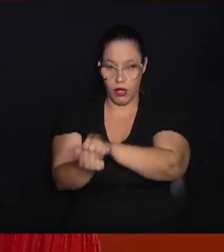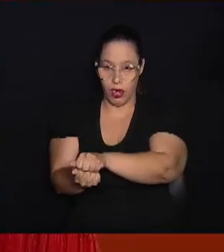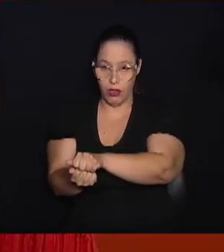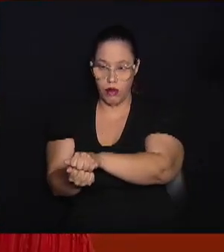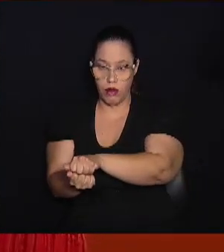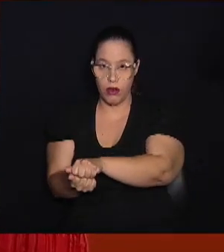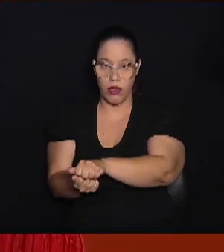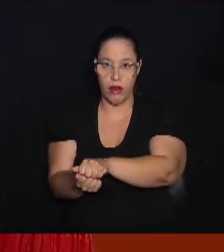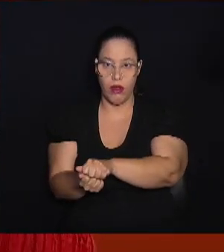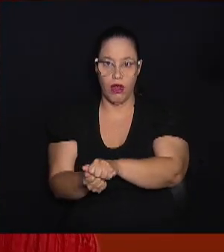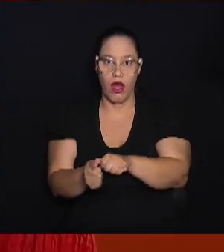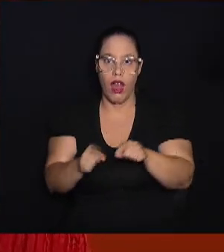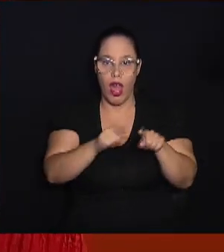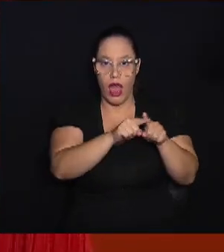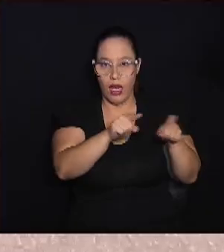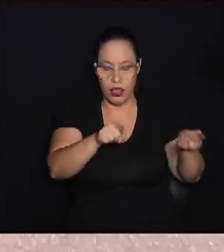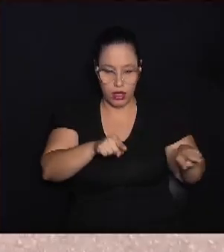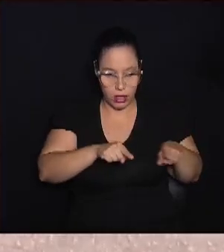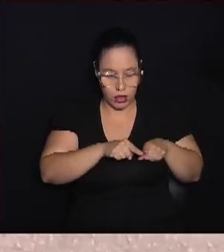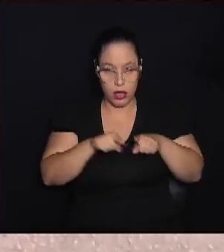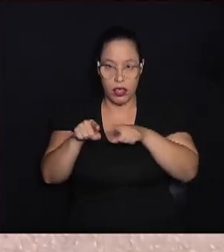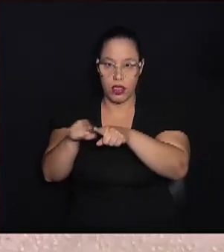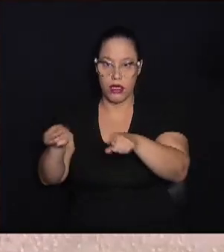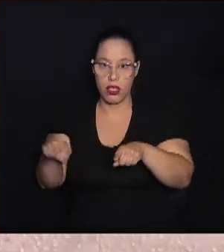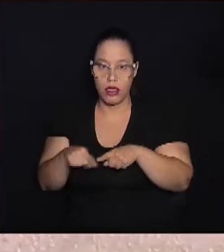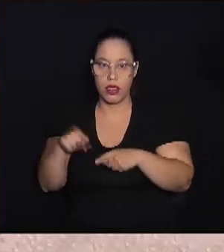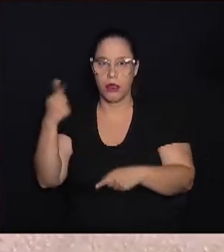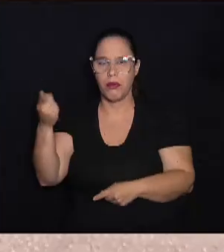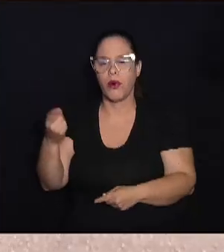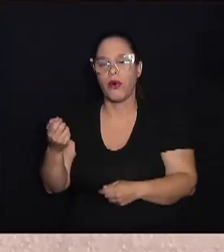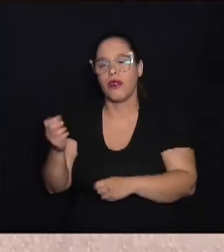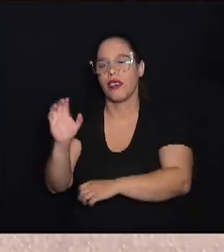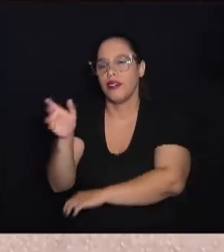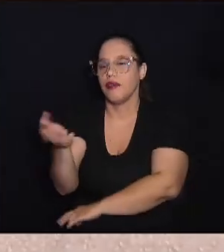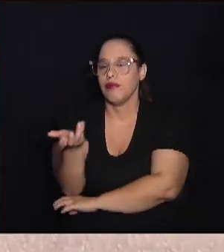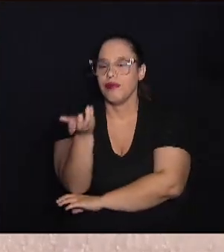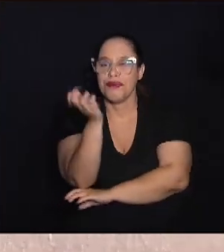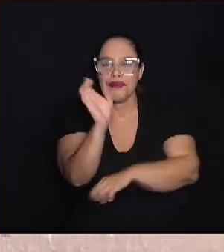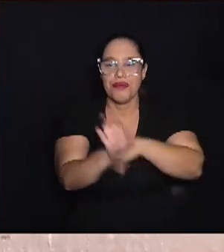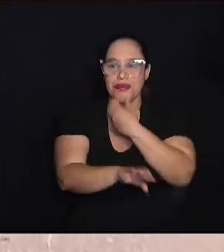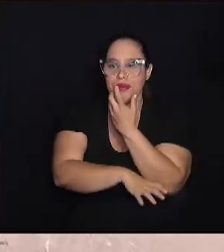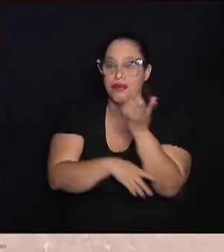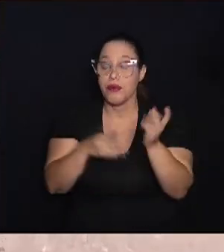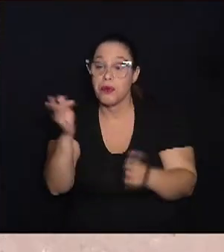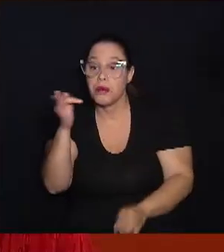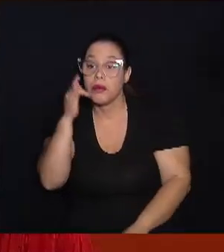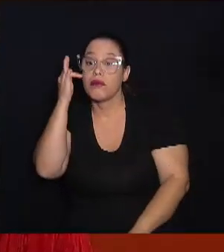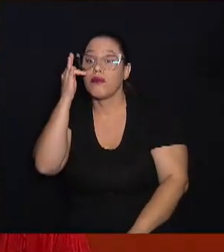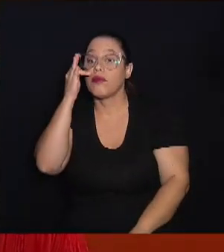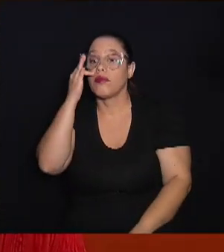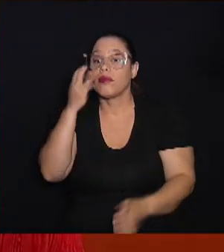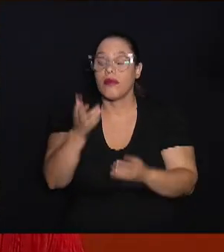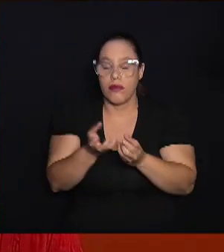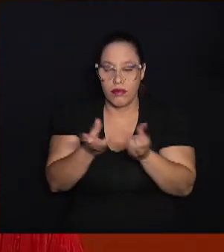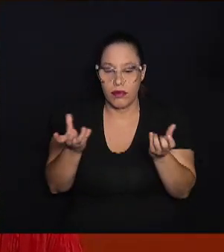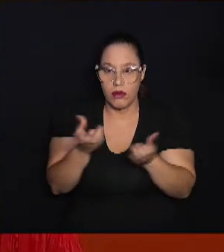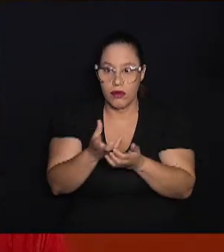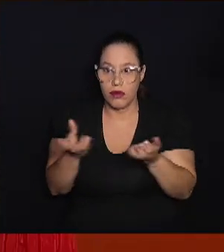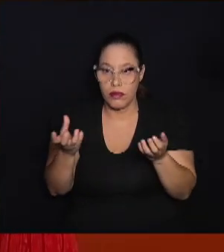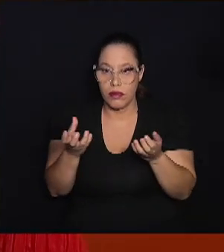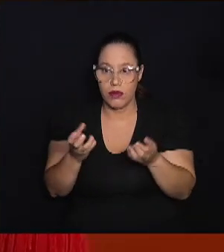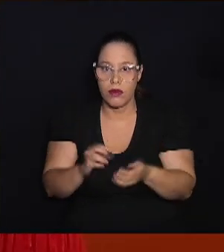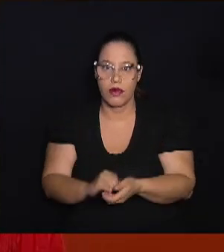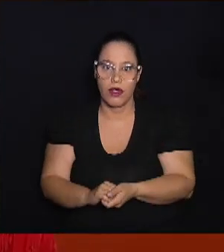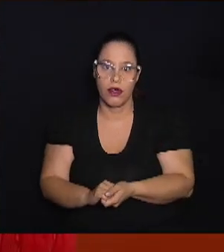temos anexos que foram construídos depois. Tem jardins, né? Então, é um